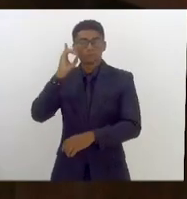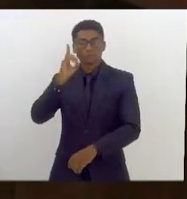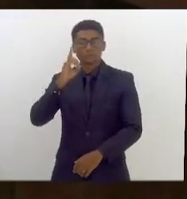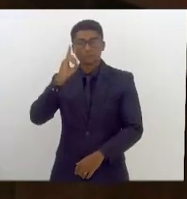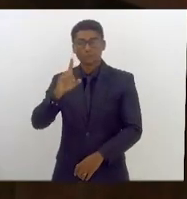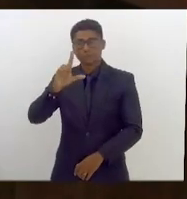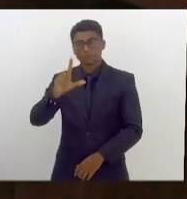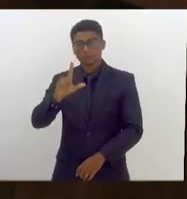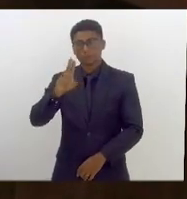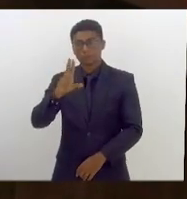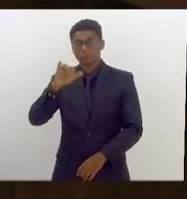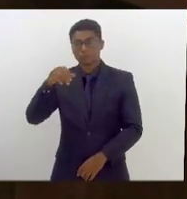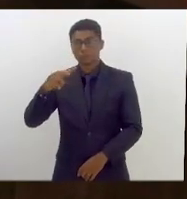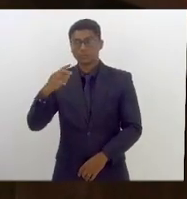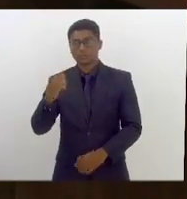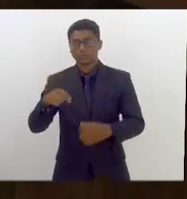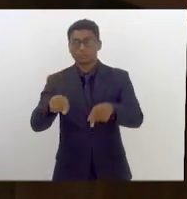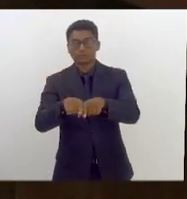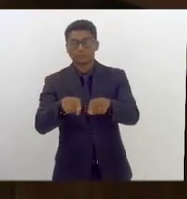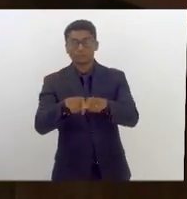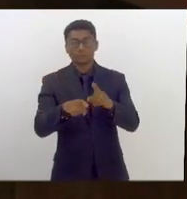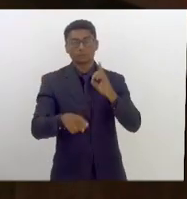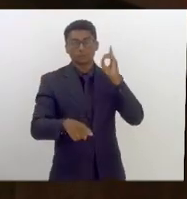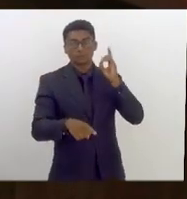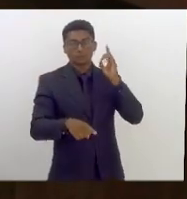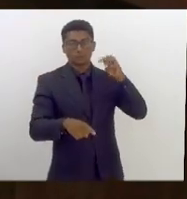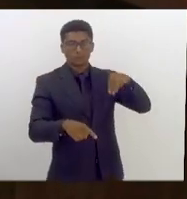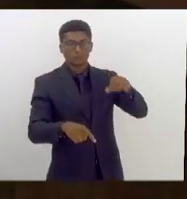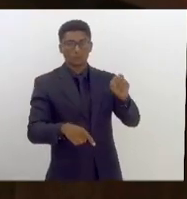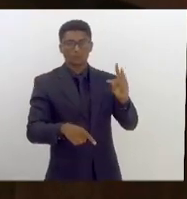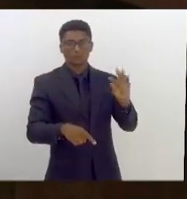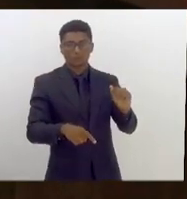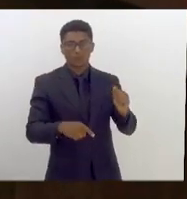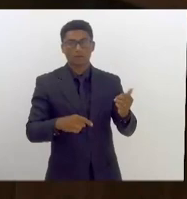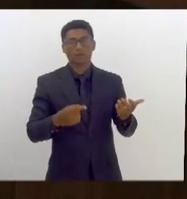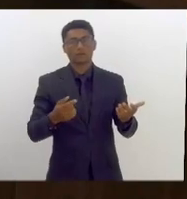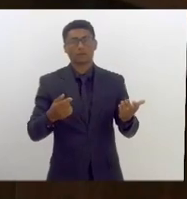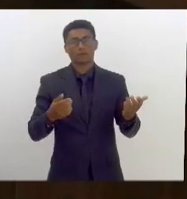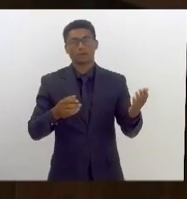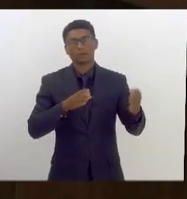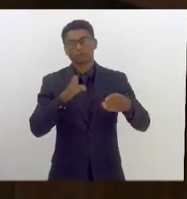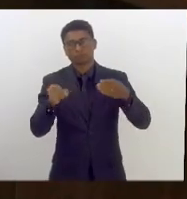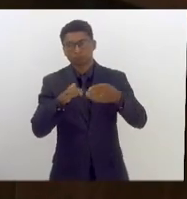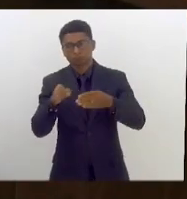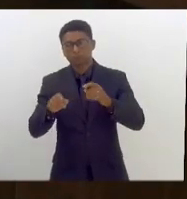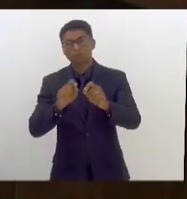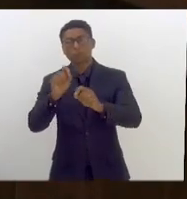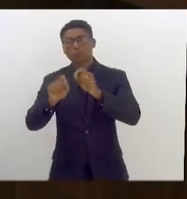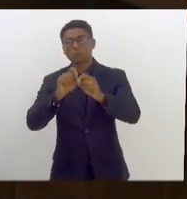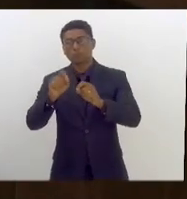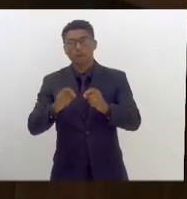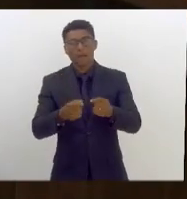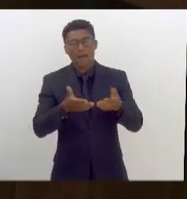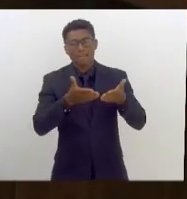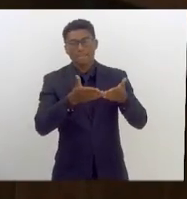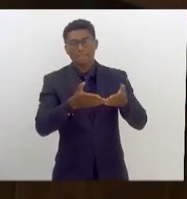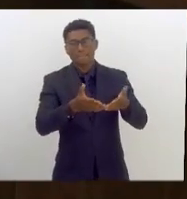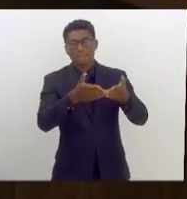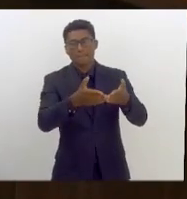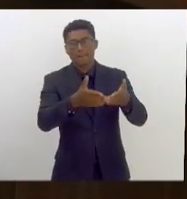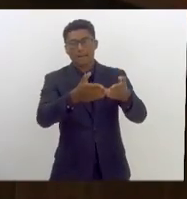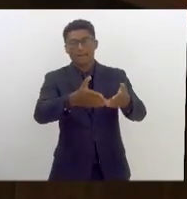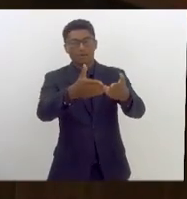presente, Marta Rocha também, sobre esse problema relacionado às embarcações abandonadas na Baía de Guanabara,